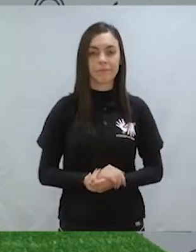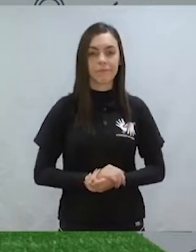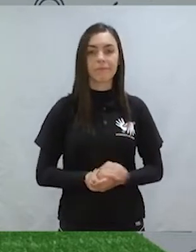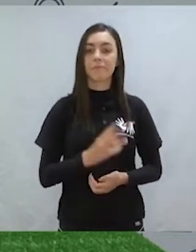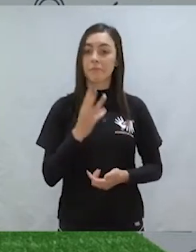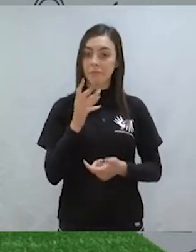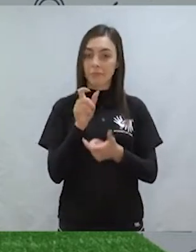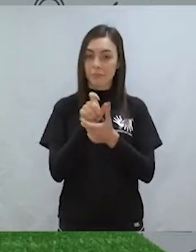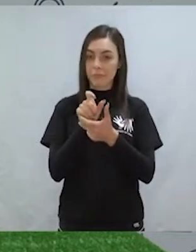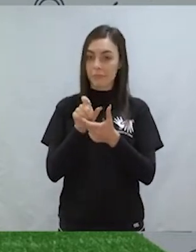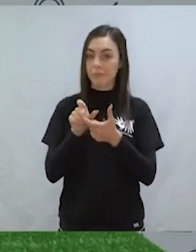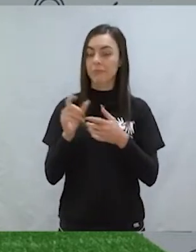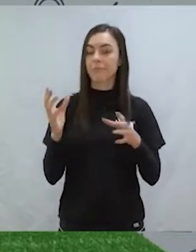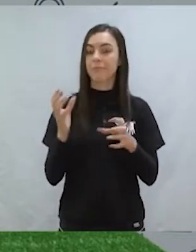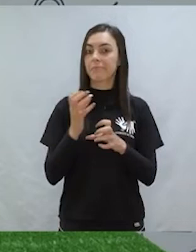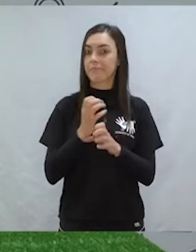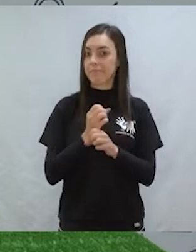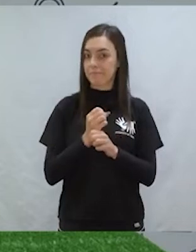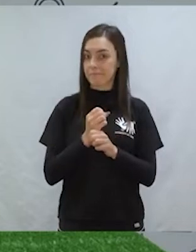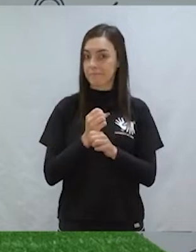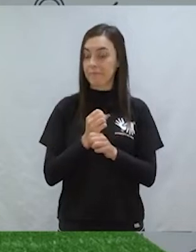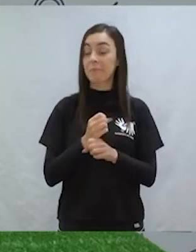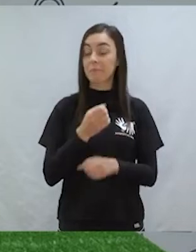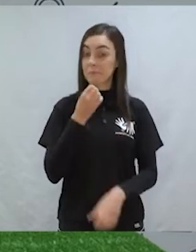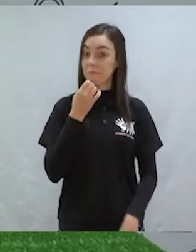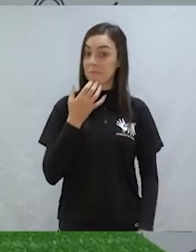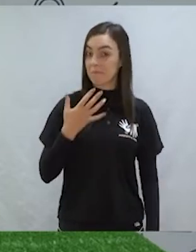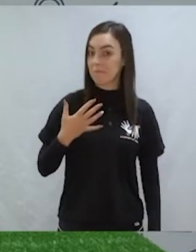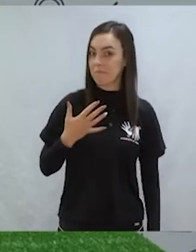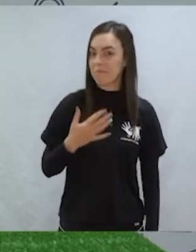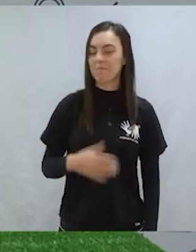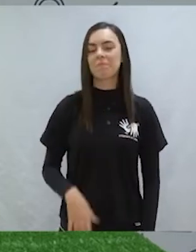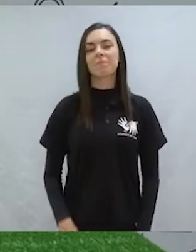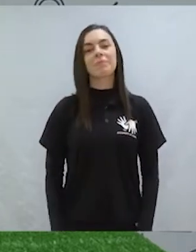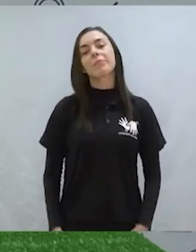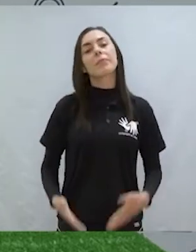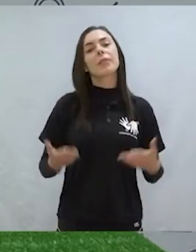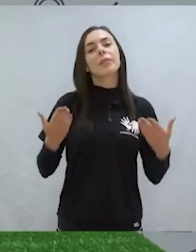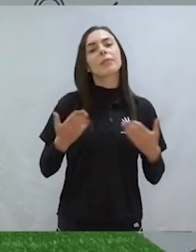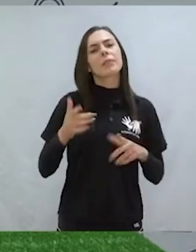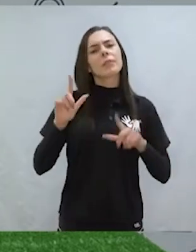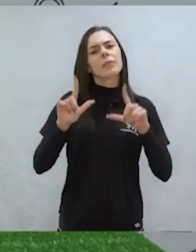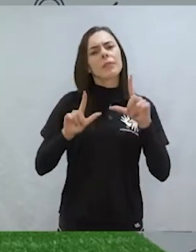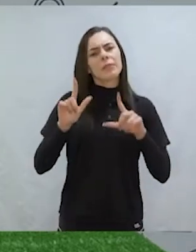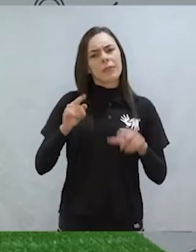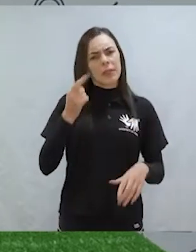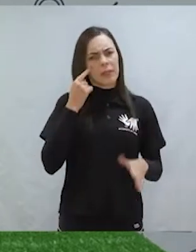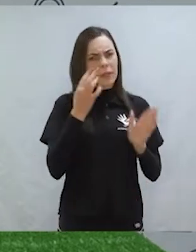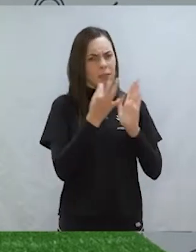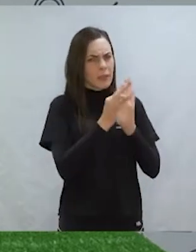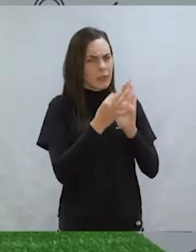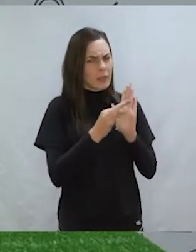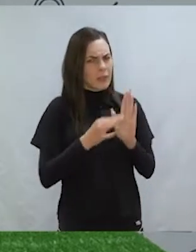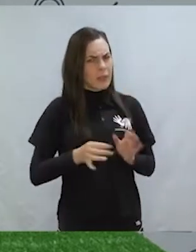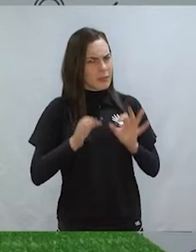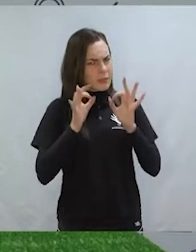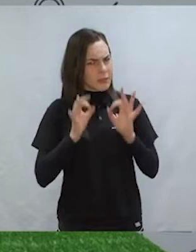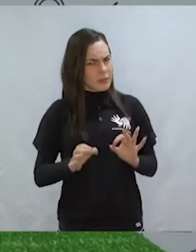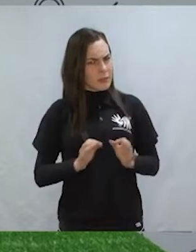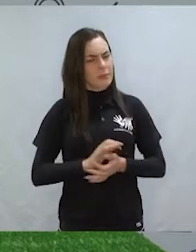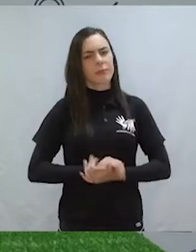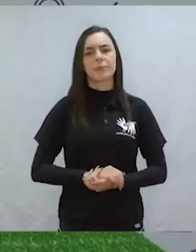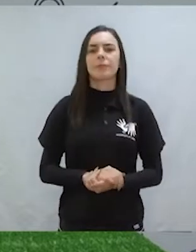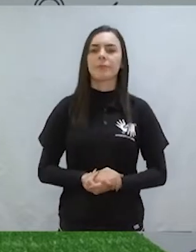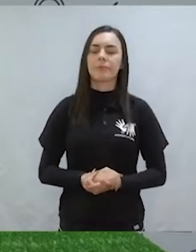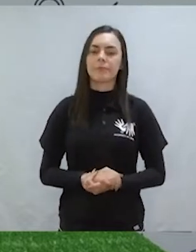1, 2, 3. 3 sílabas. Viu só que coisa boa, né? Então, vamos ver lá na tela se tudo isso tá certinho.